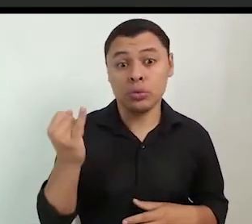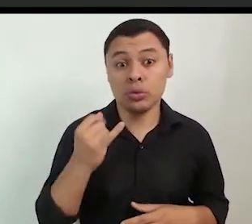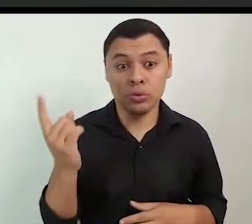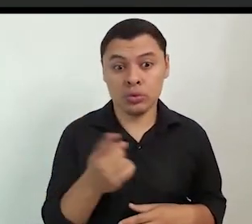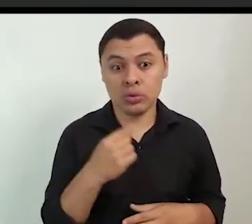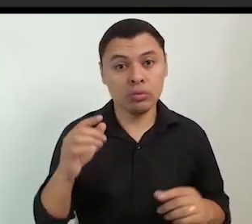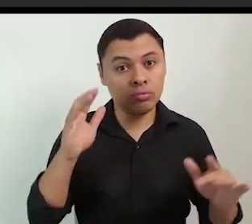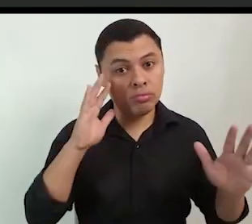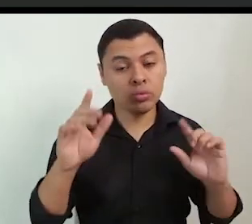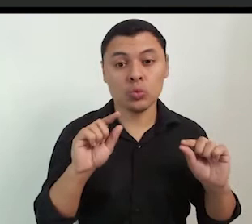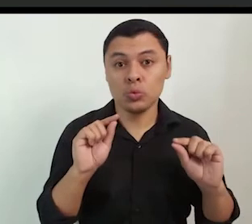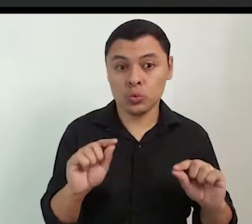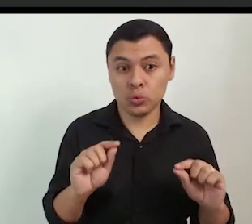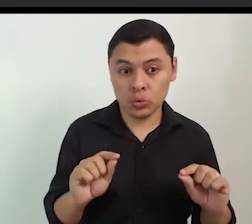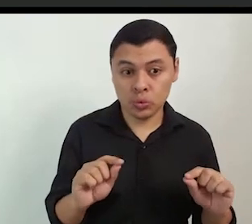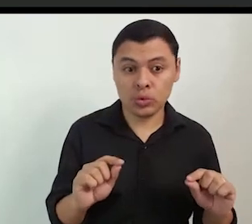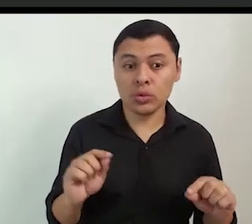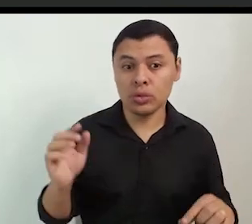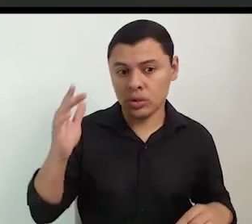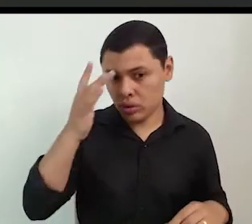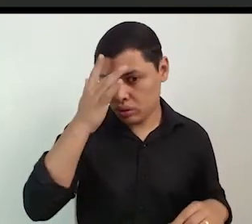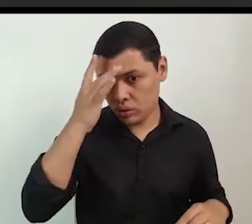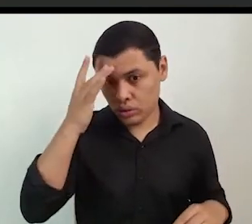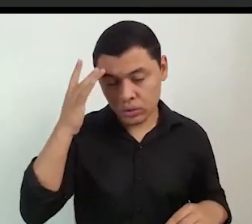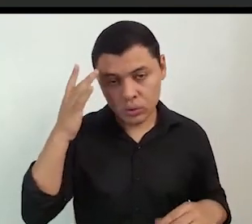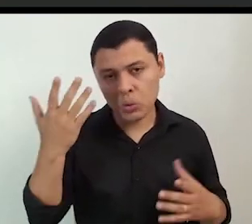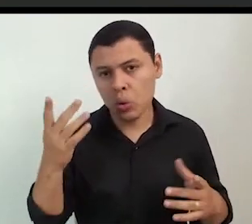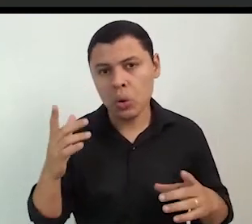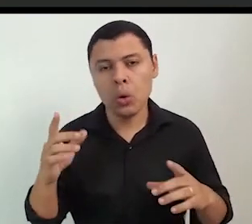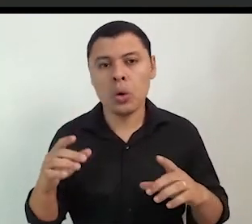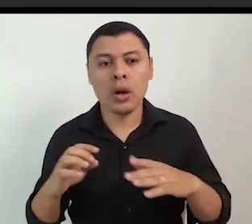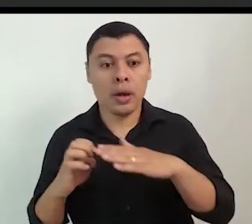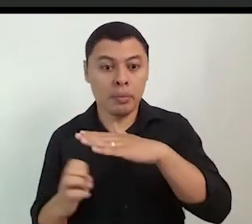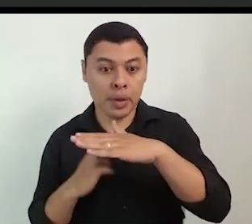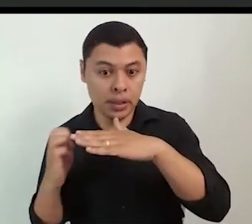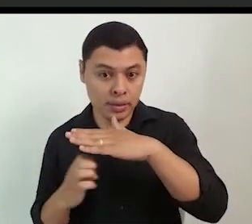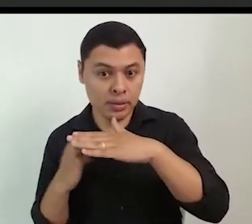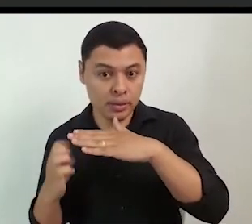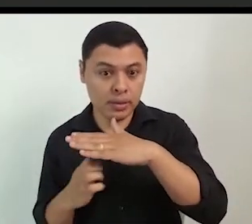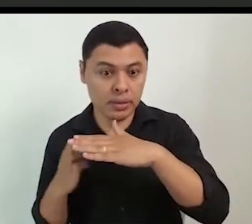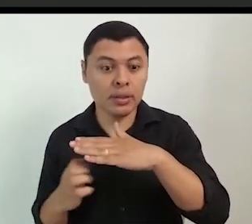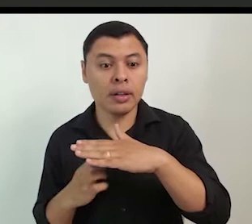começar a refletir as pessoas, as empresas,